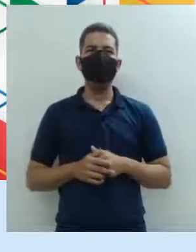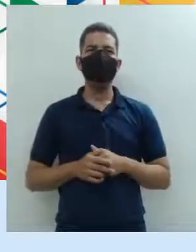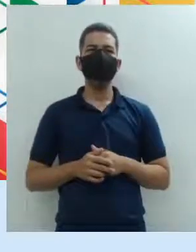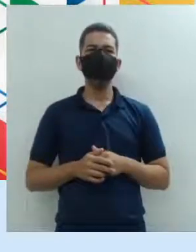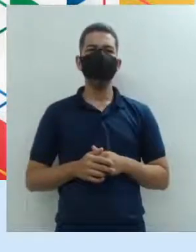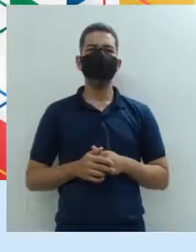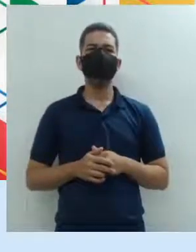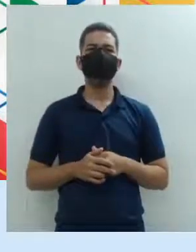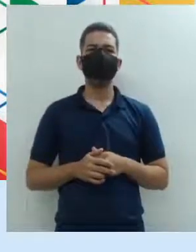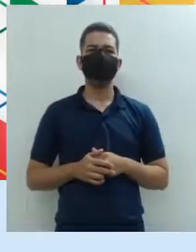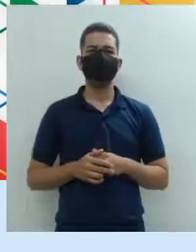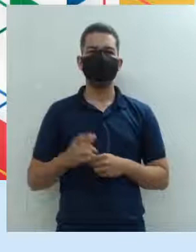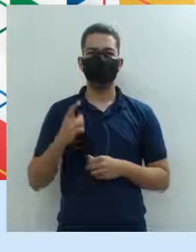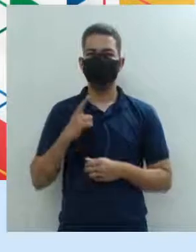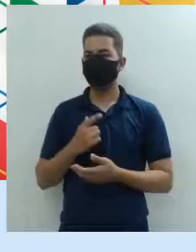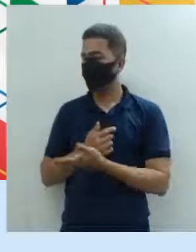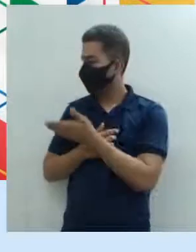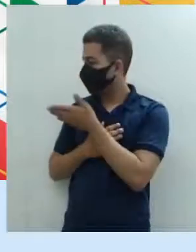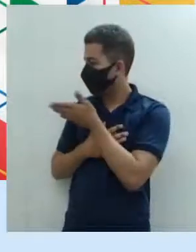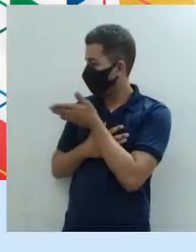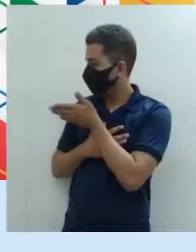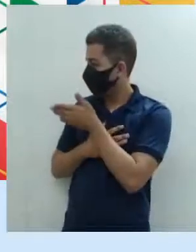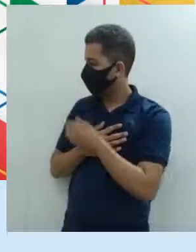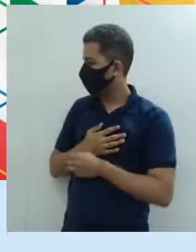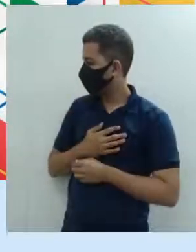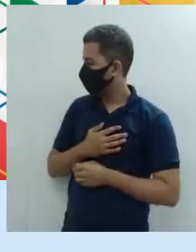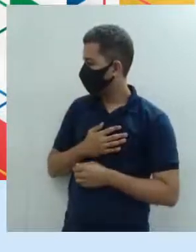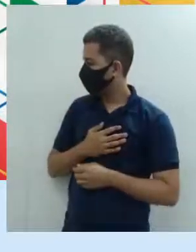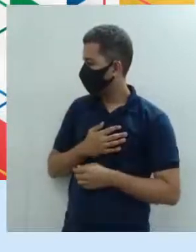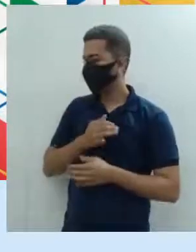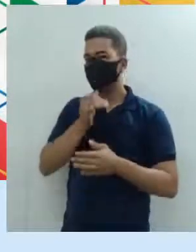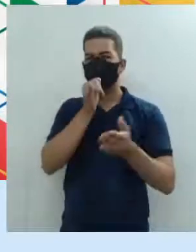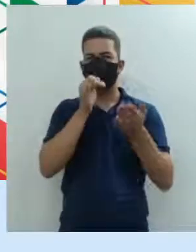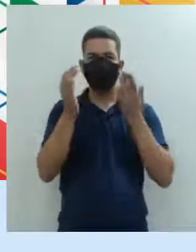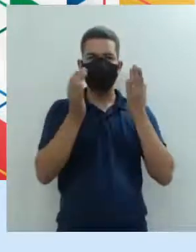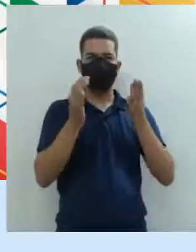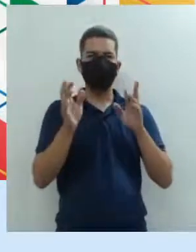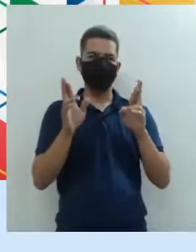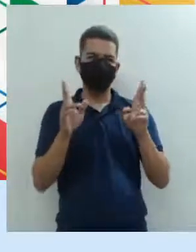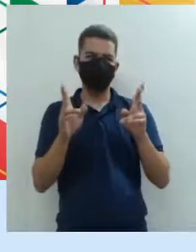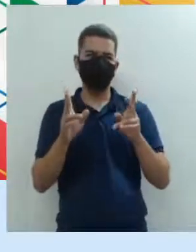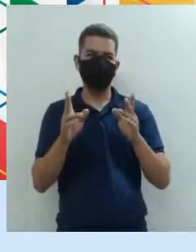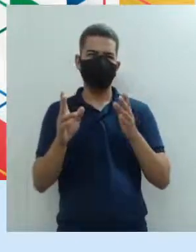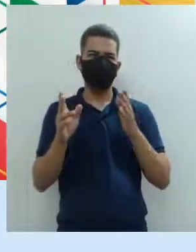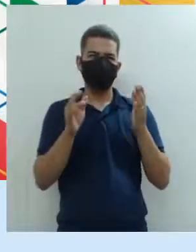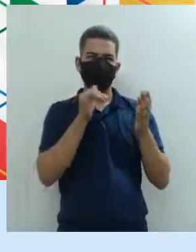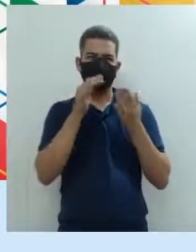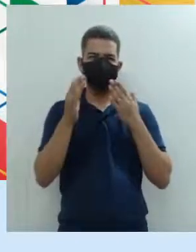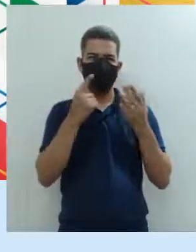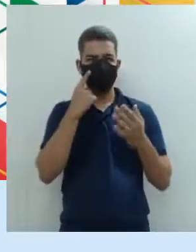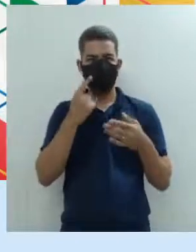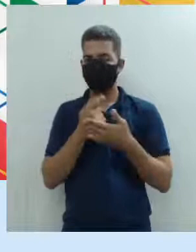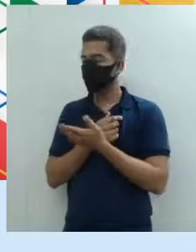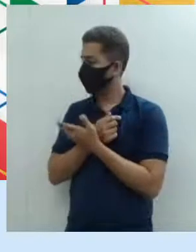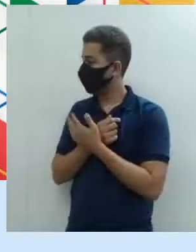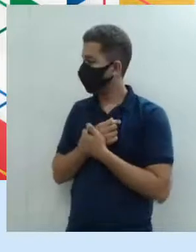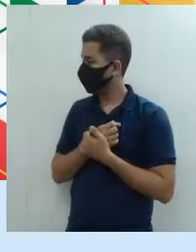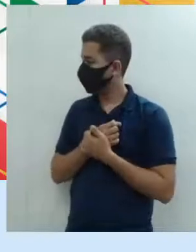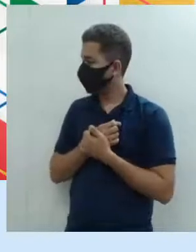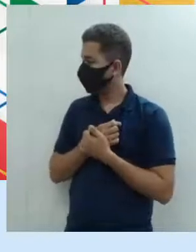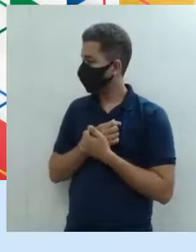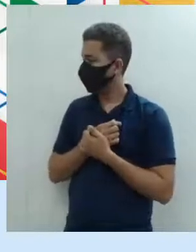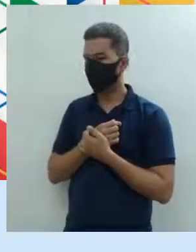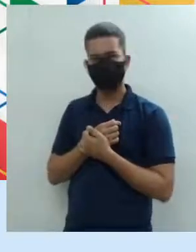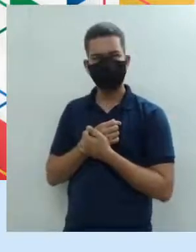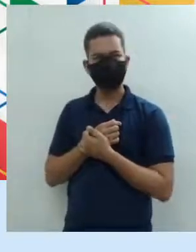tenho aí, no caso, a minha animação vista de uma forma diferente, né? Onde aí eu vou conseguir ver o fluxo de calor. Percebam de onde a chama está,